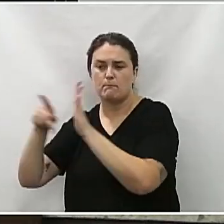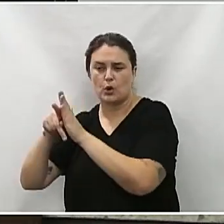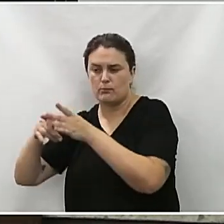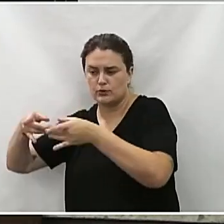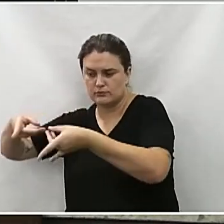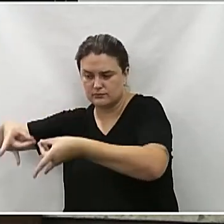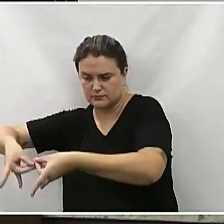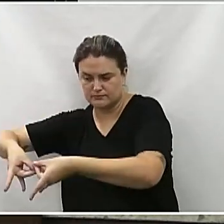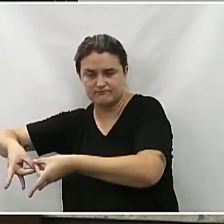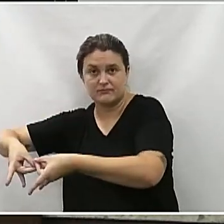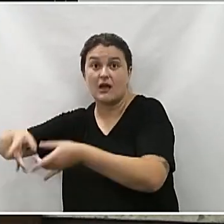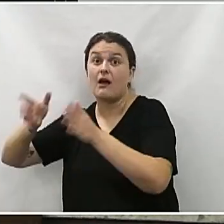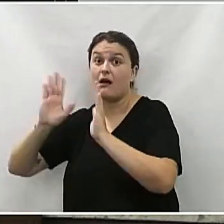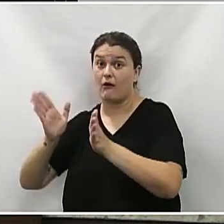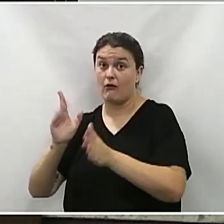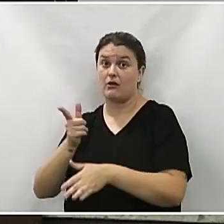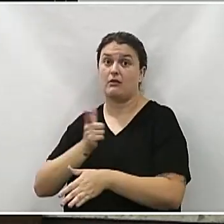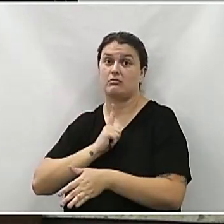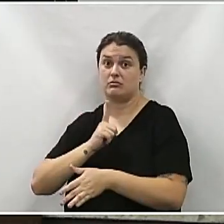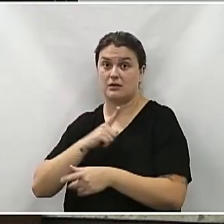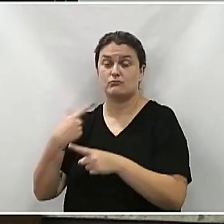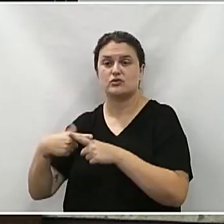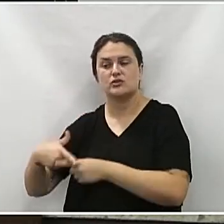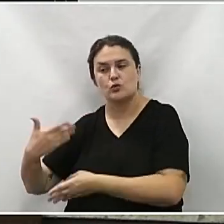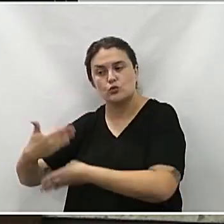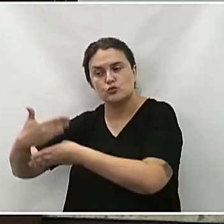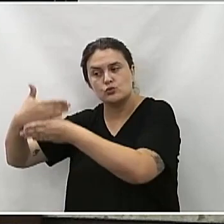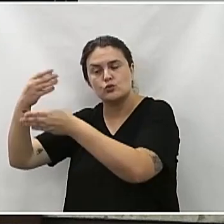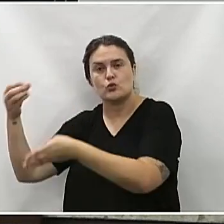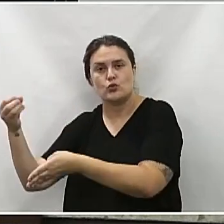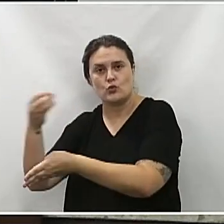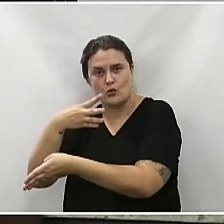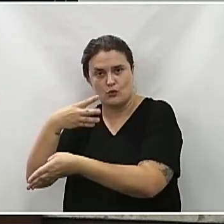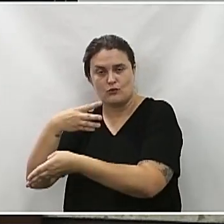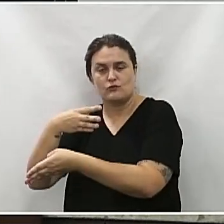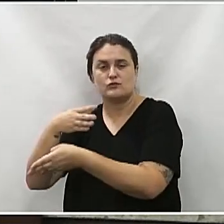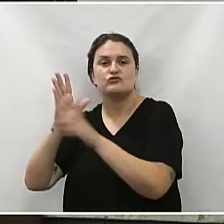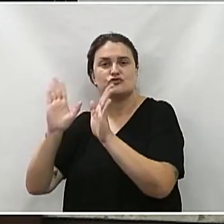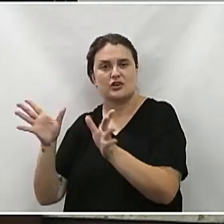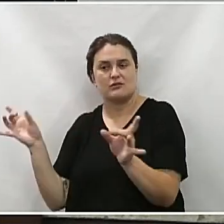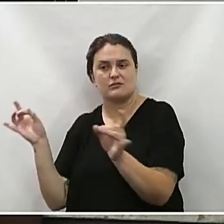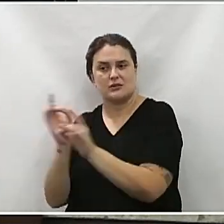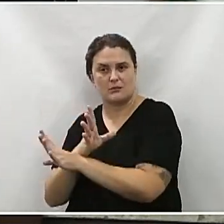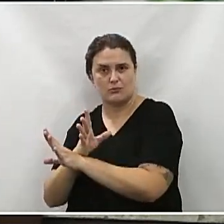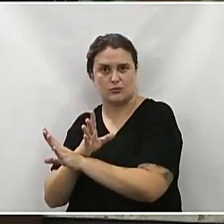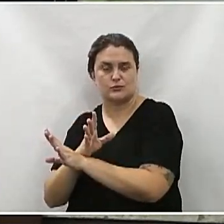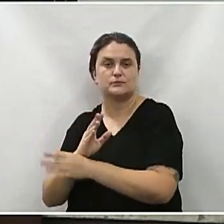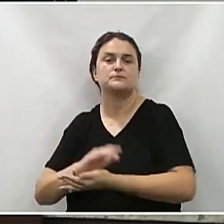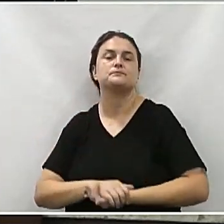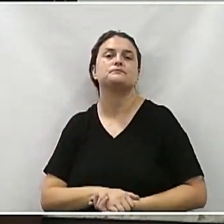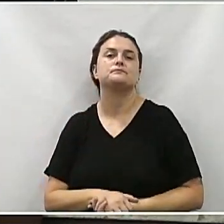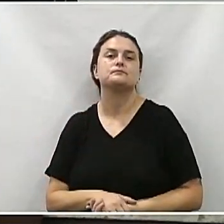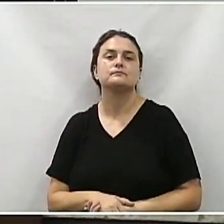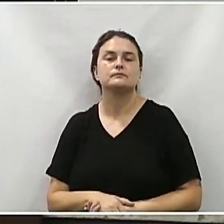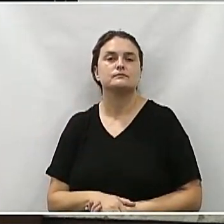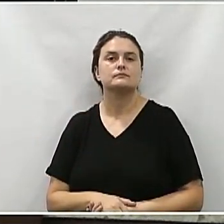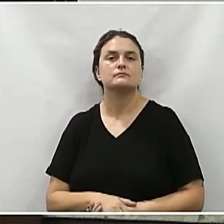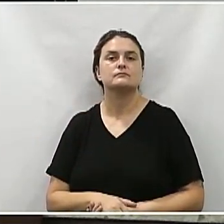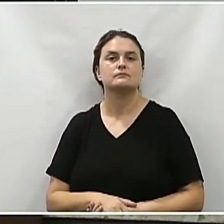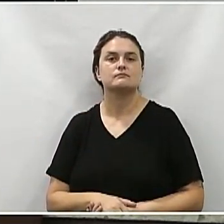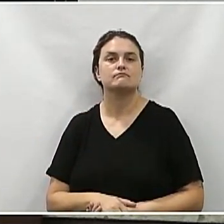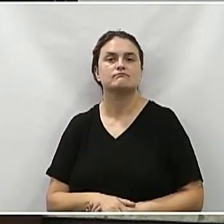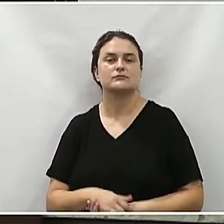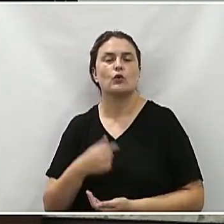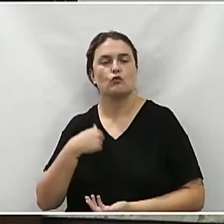difícil colocar ali e fazer com que os seus entes queridos tenham ali um local adequado ali